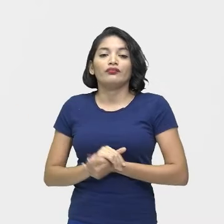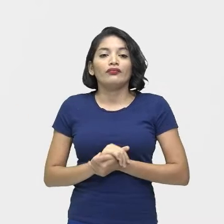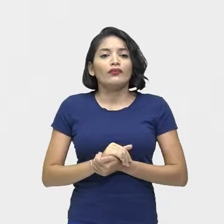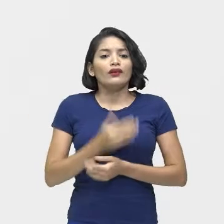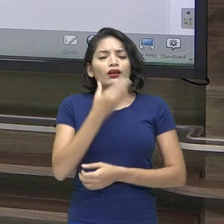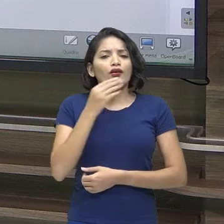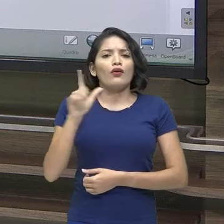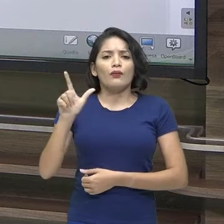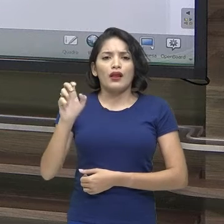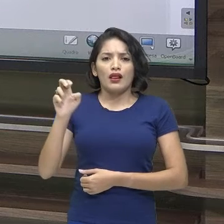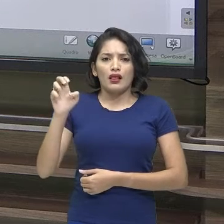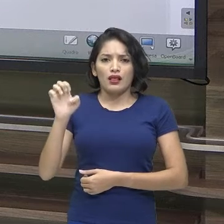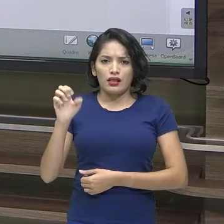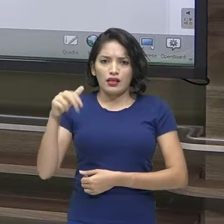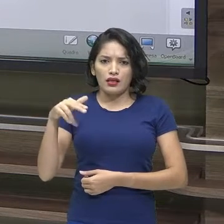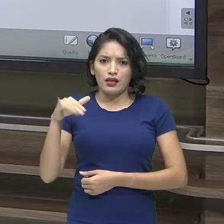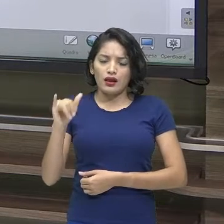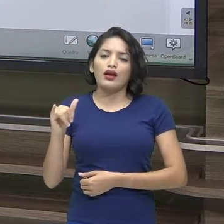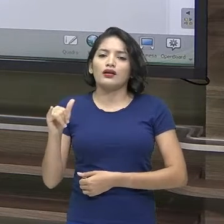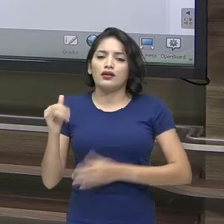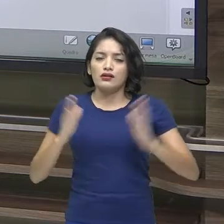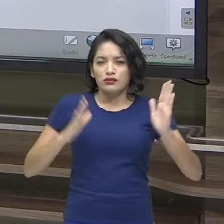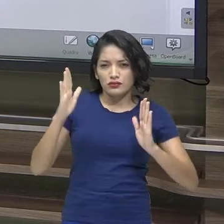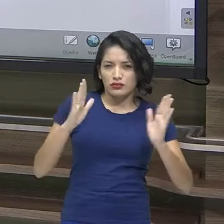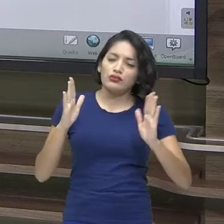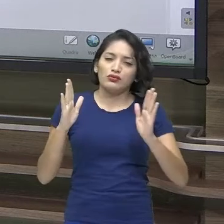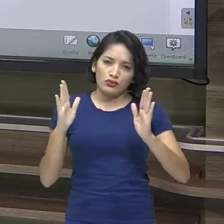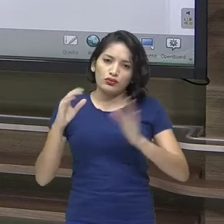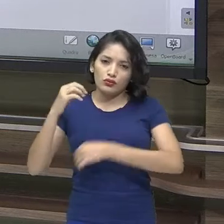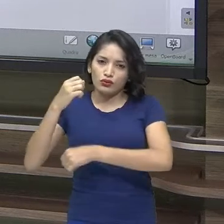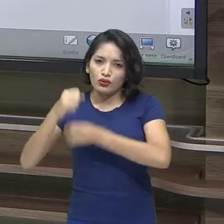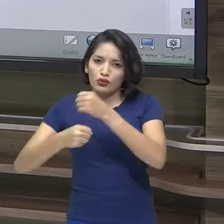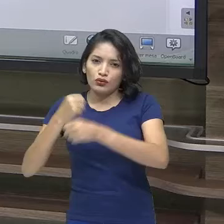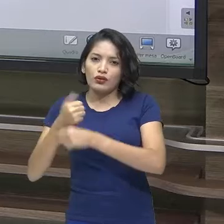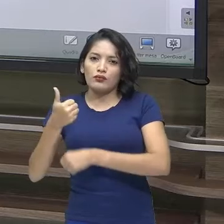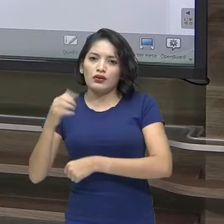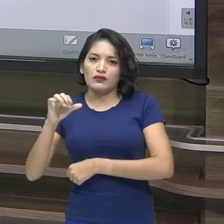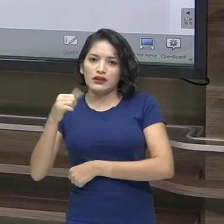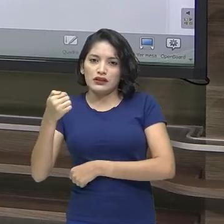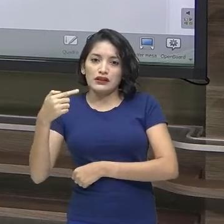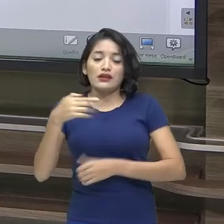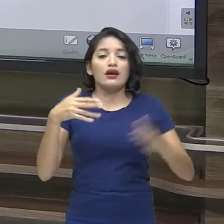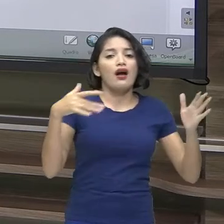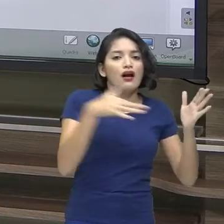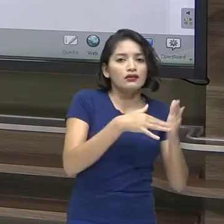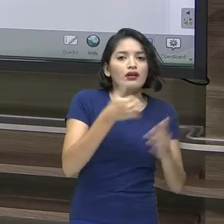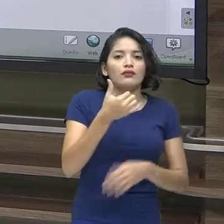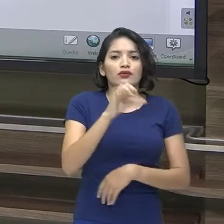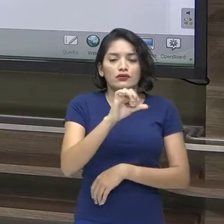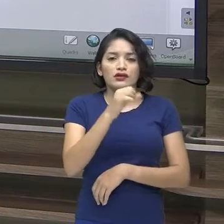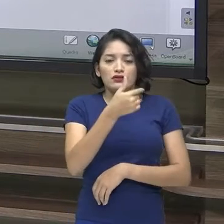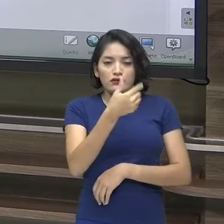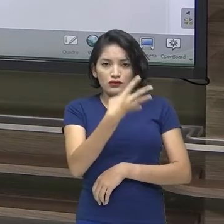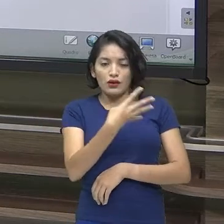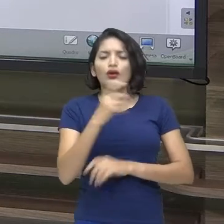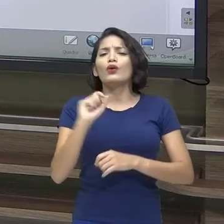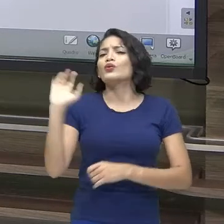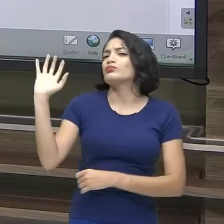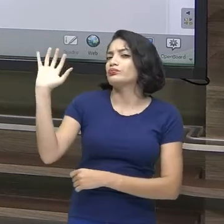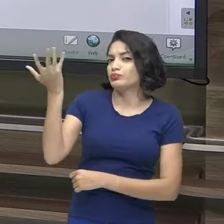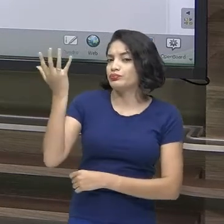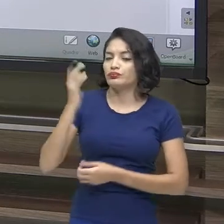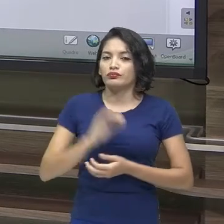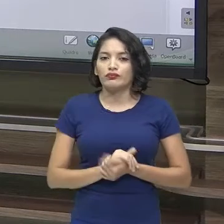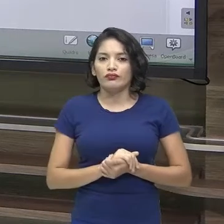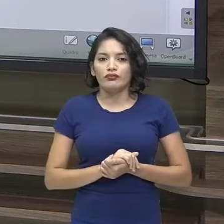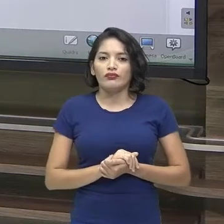governar entre outubro de 17 até 1924. E é a partir daqui que nós vamos ver o seu governo. Então, o que ele vai realizar? Tá? Então,